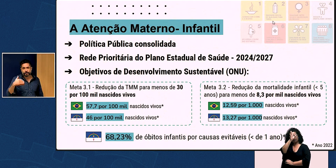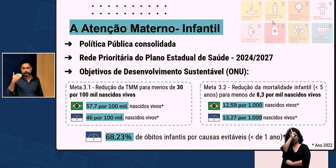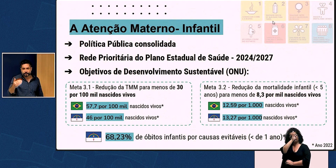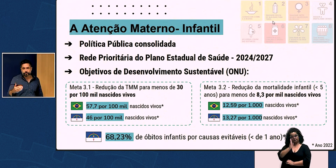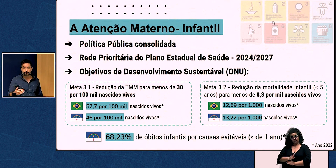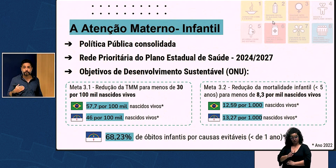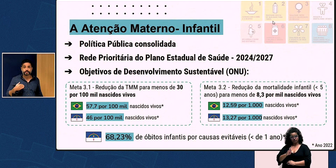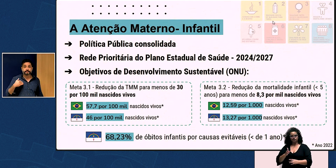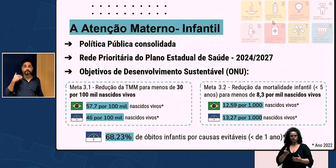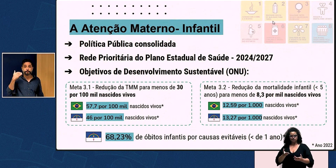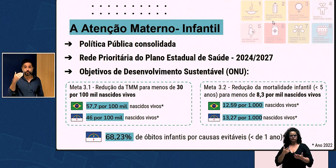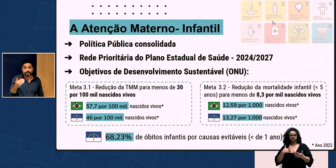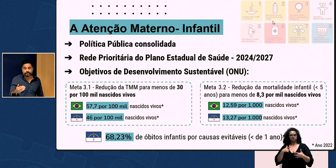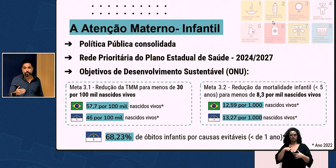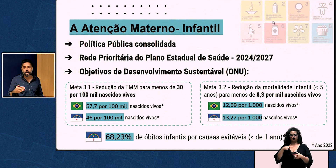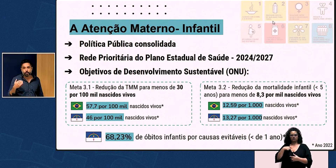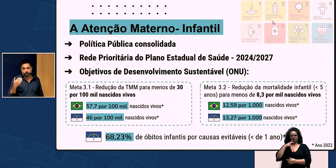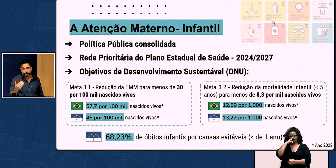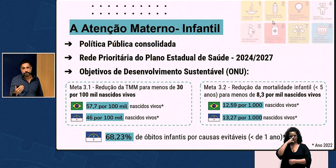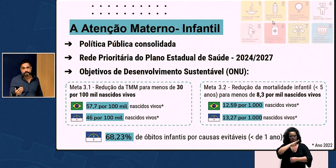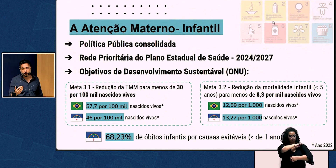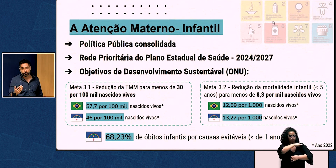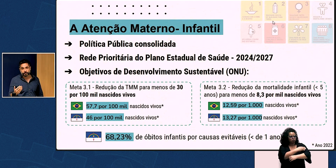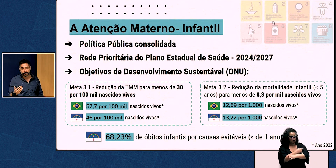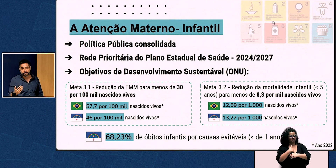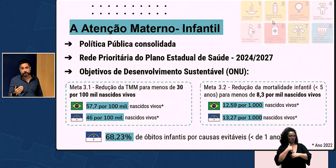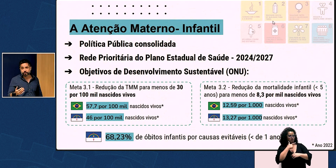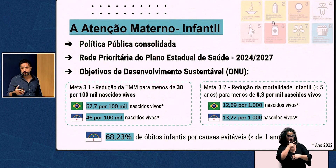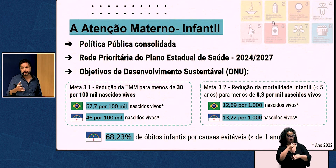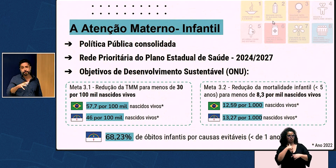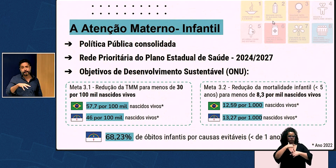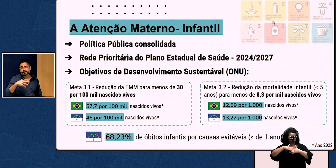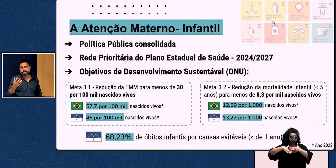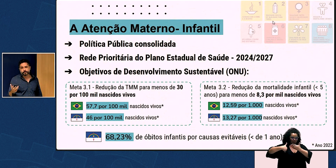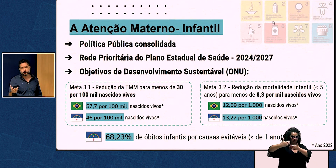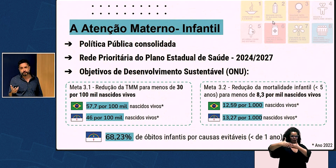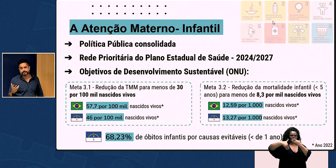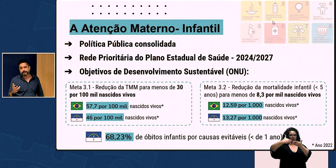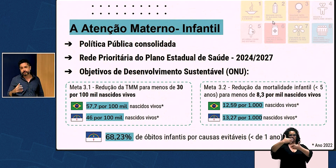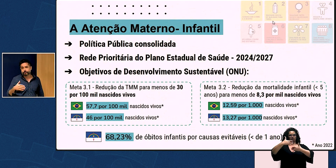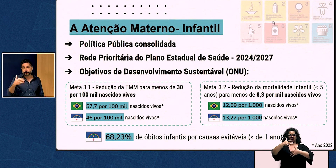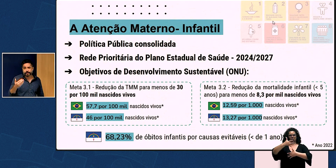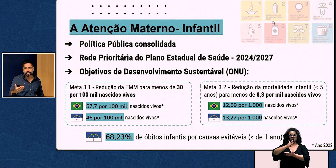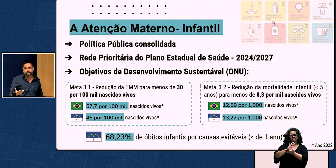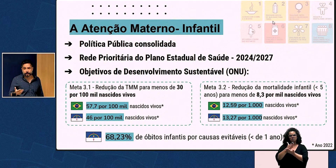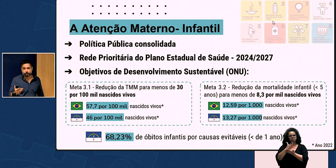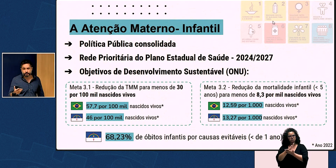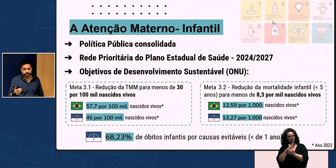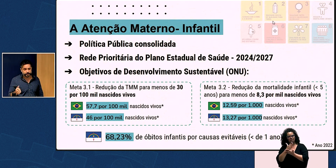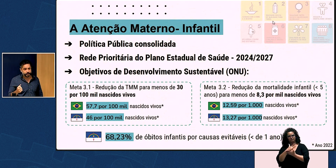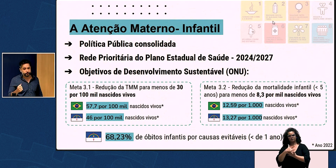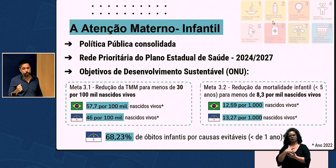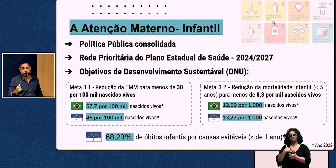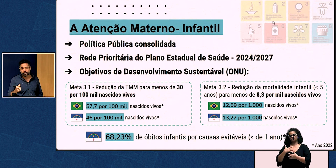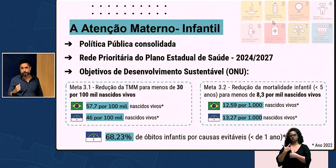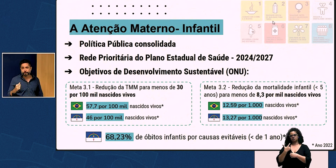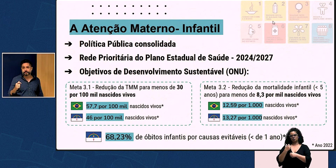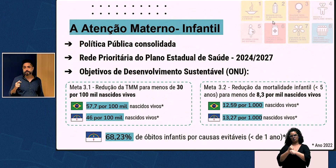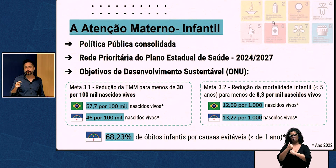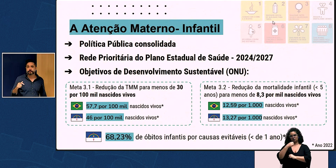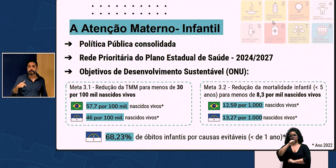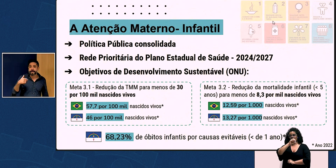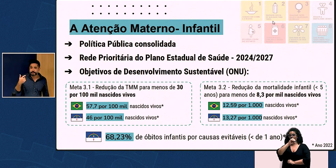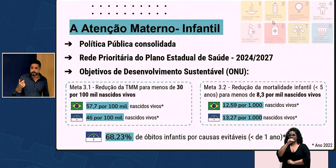um aprimoramento, né, um fortalecimento gradual dessa política de saúde desde meados da década de 80 até hoje, por meio